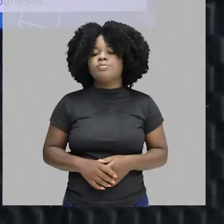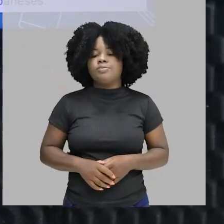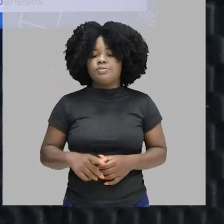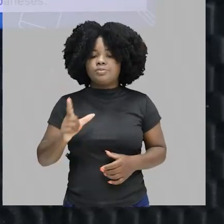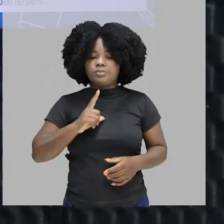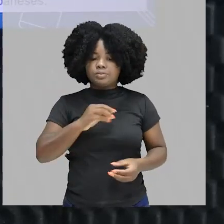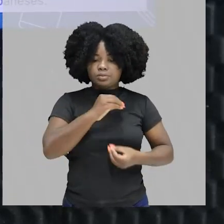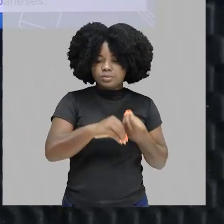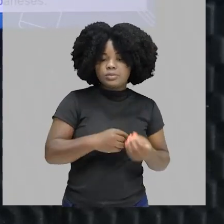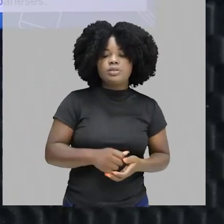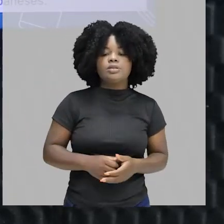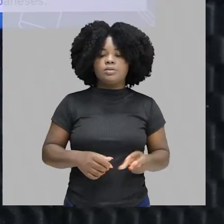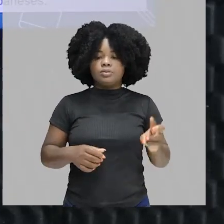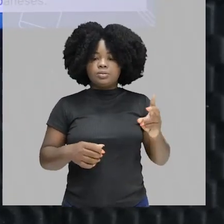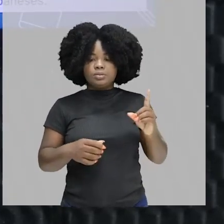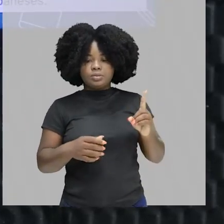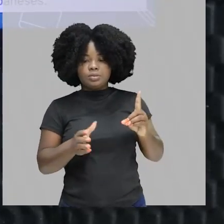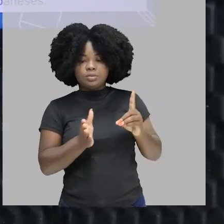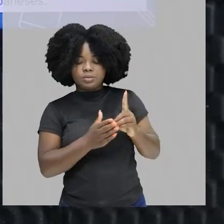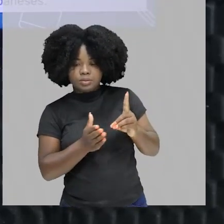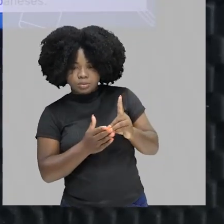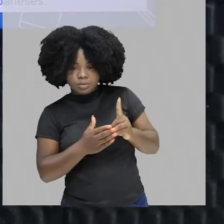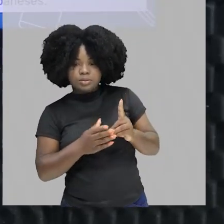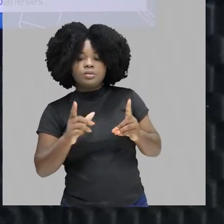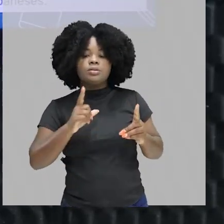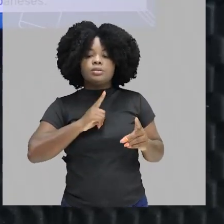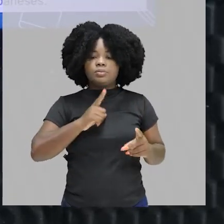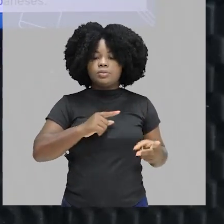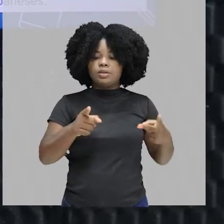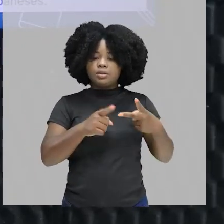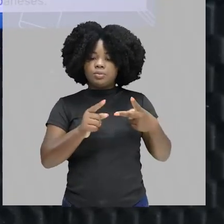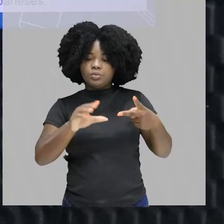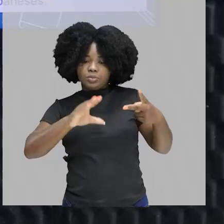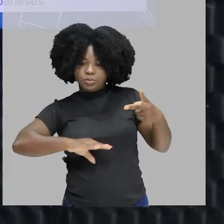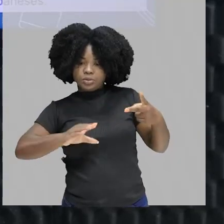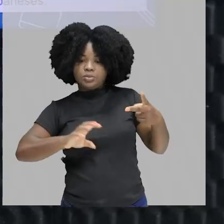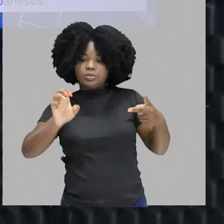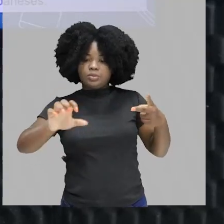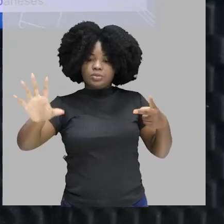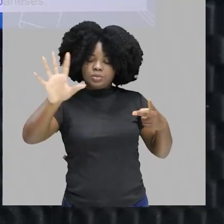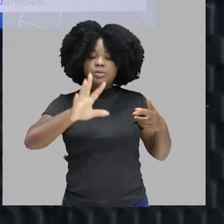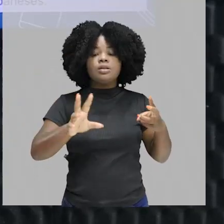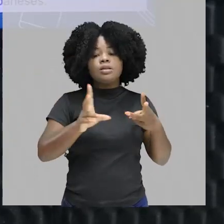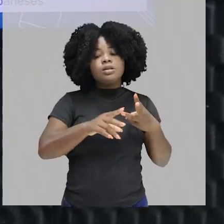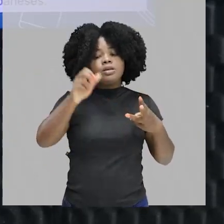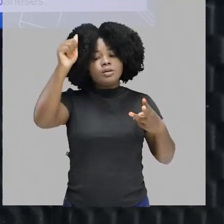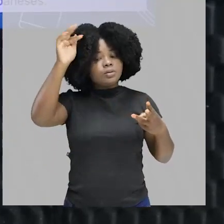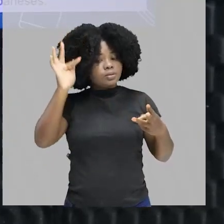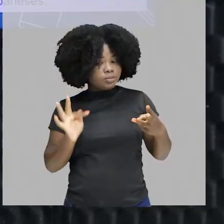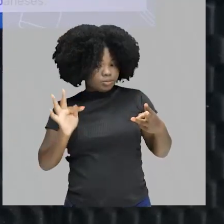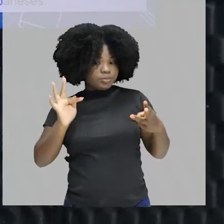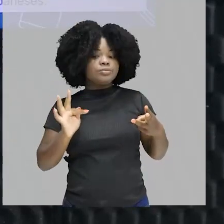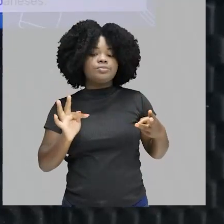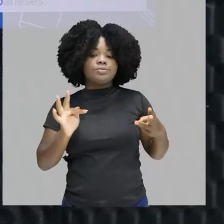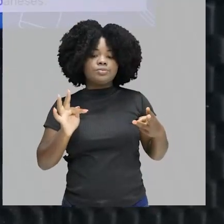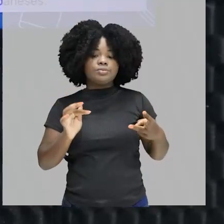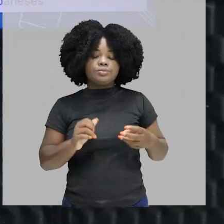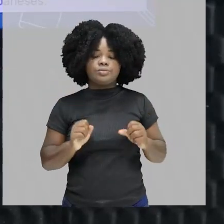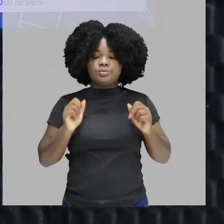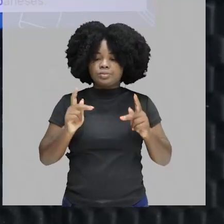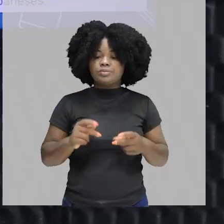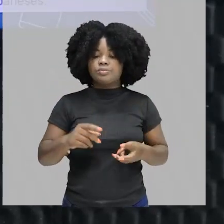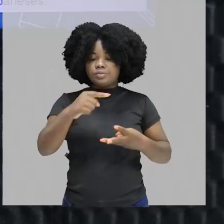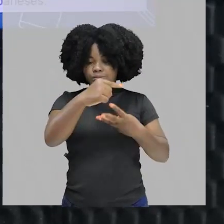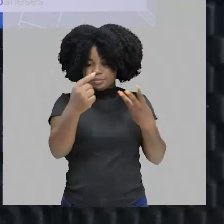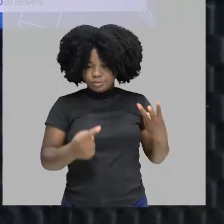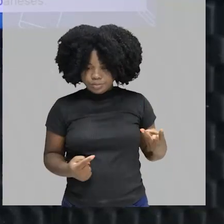né? É o índio, que é o daqui, nós temos o português, o europeu, e nós temos o africano, que é o negro que veio da África. São as nossas